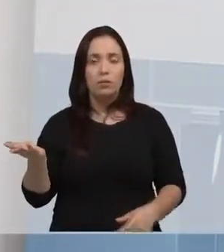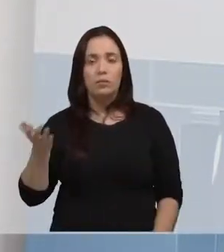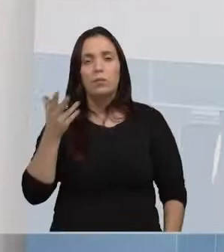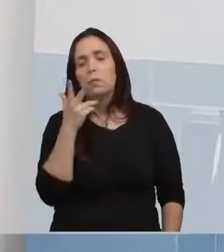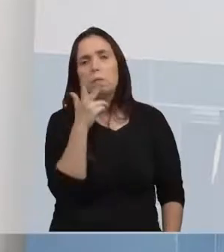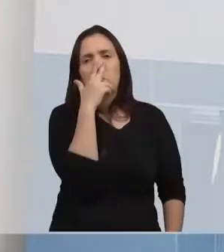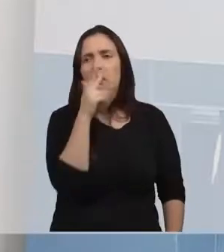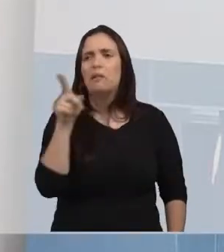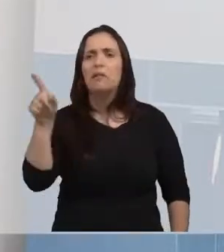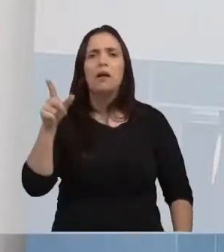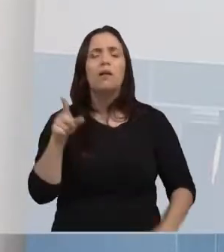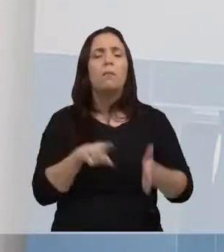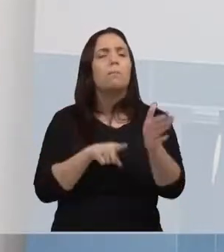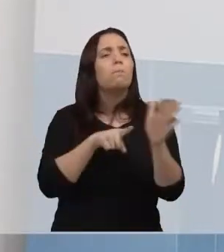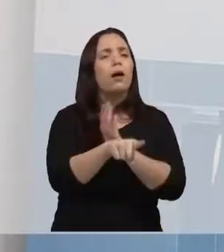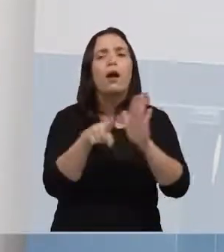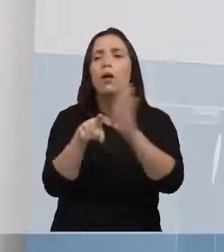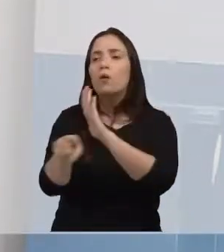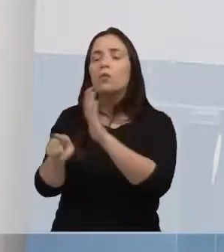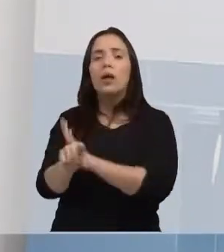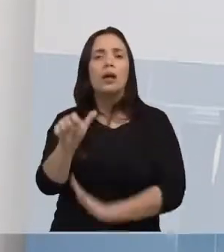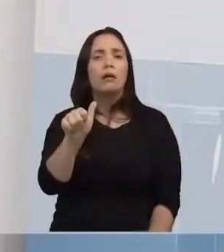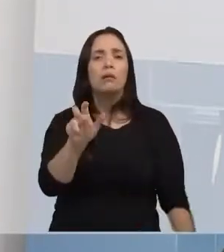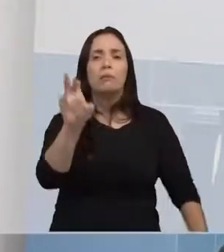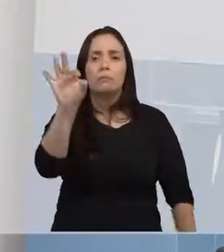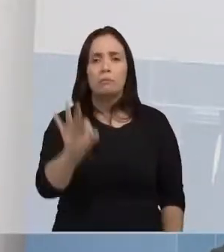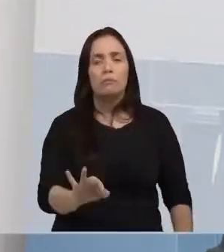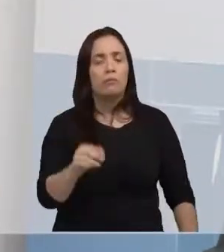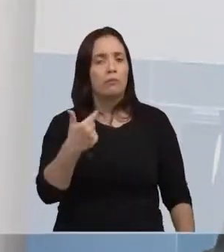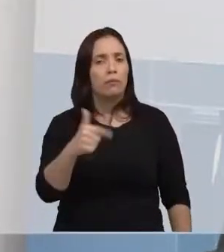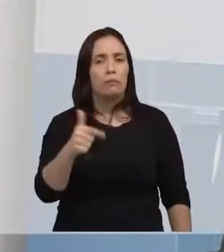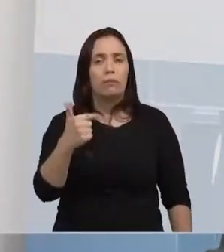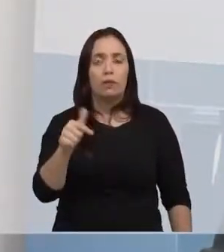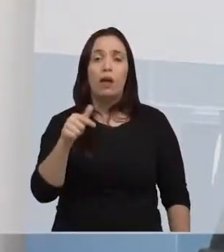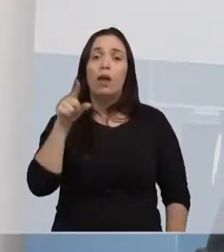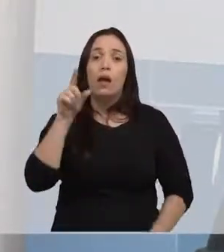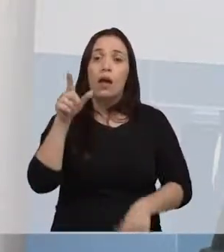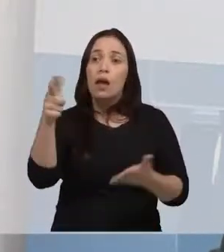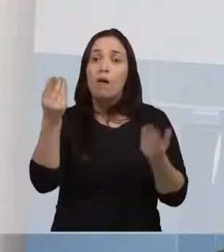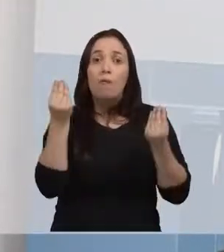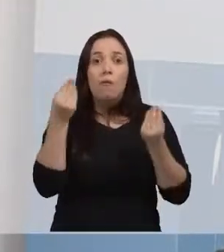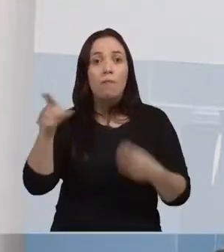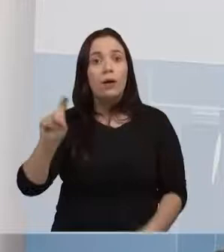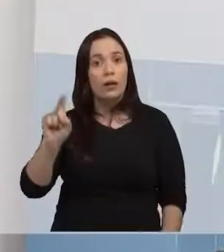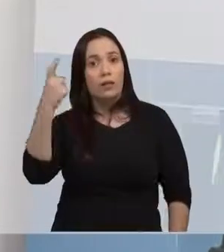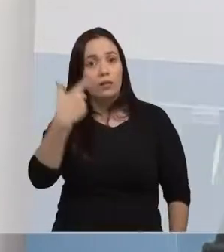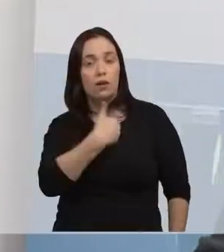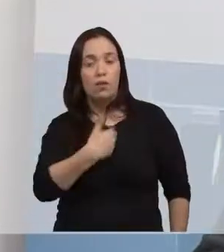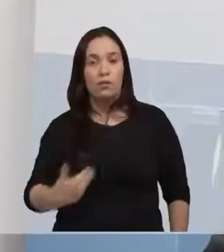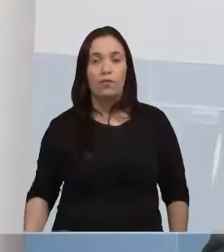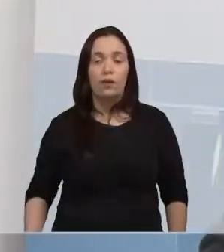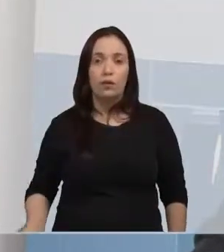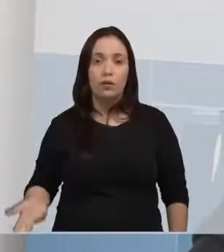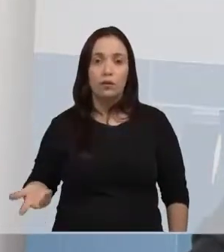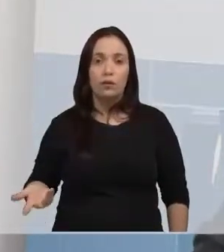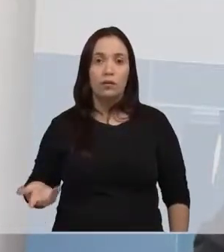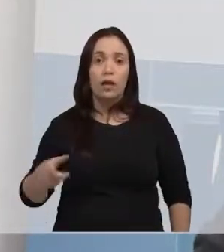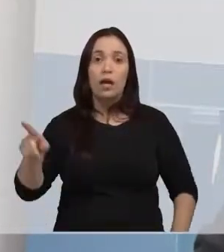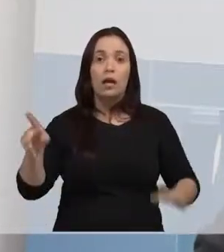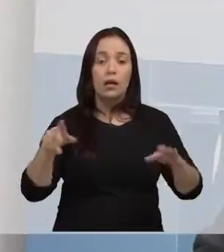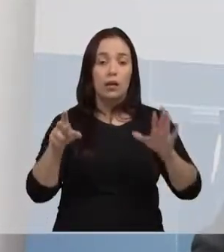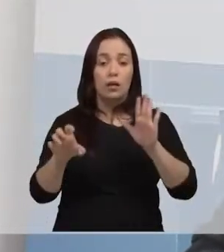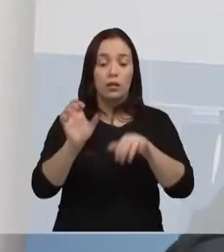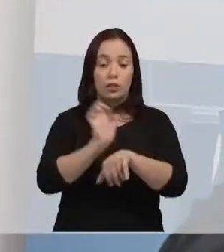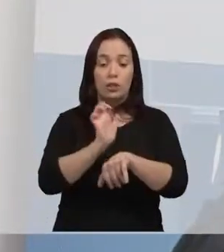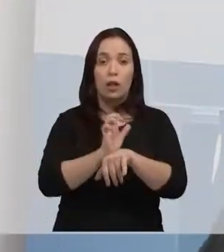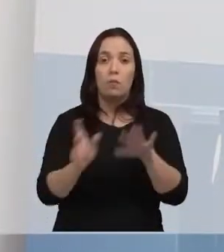tem 15%, né? Não tem. Não tem 15% da cidade, do estado que ele foi governador. Se você não tem apoio no seu estado,